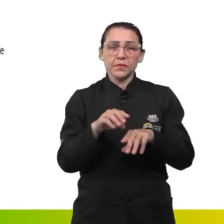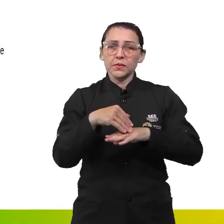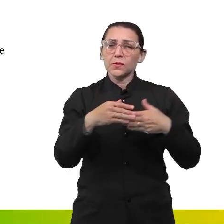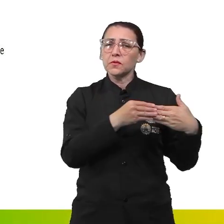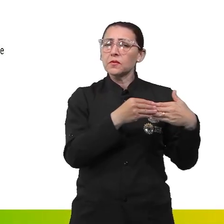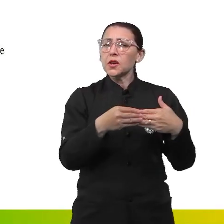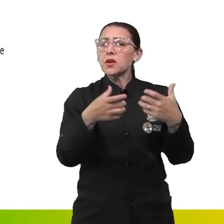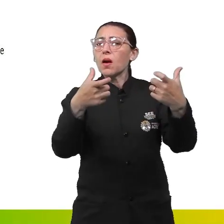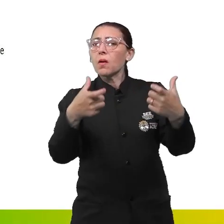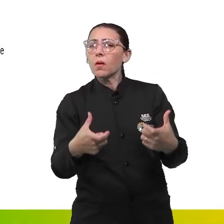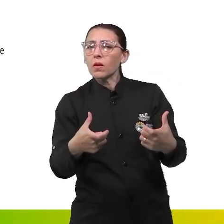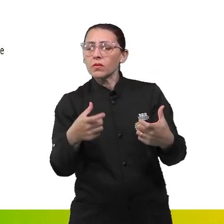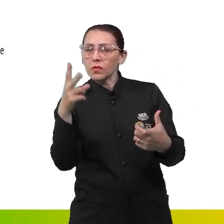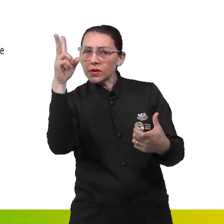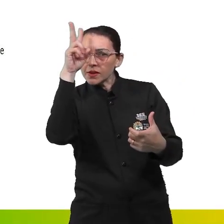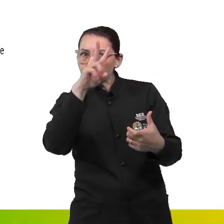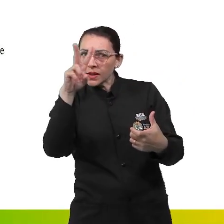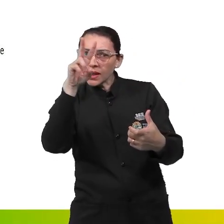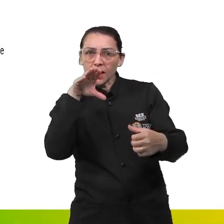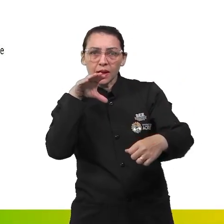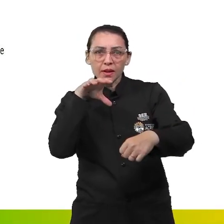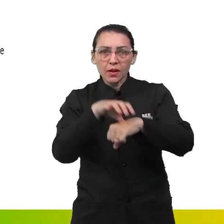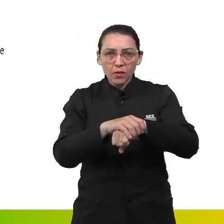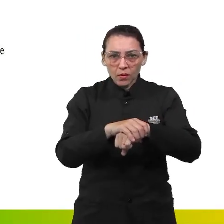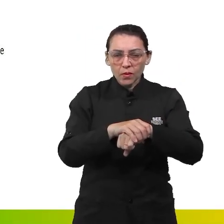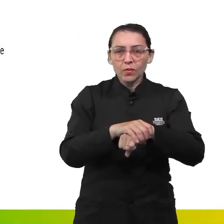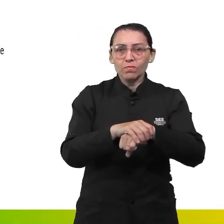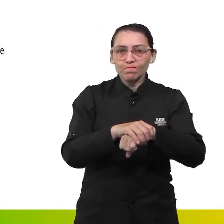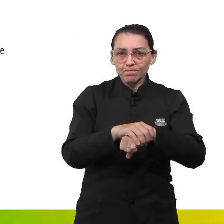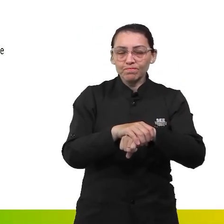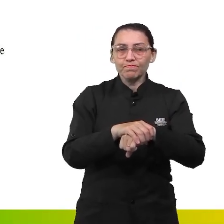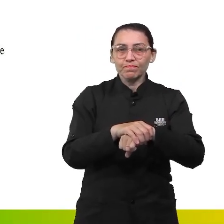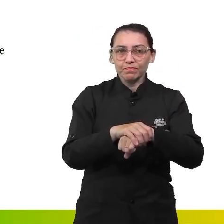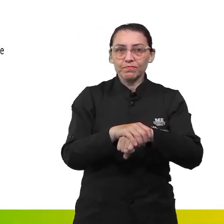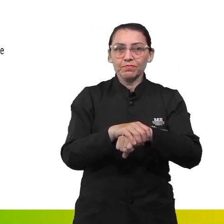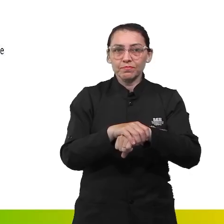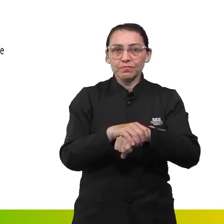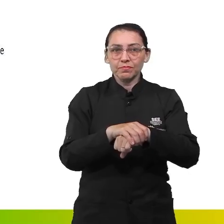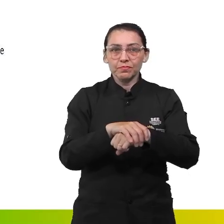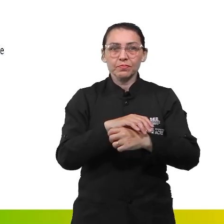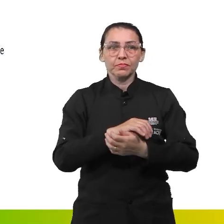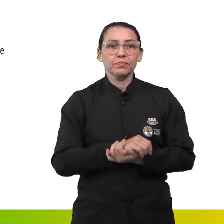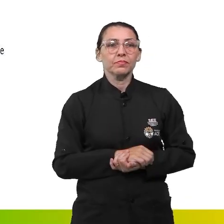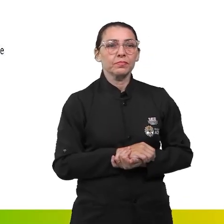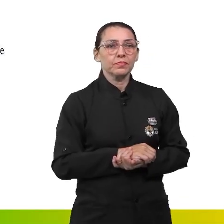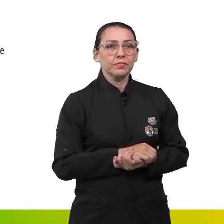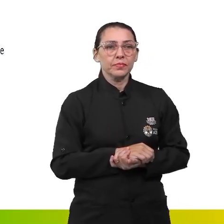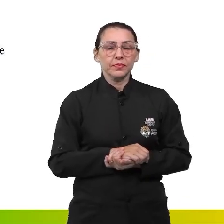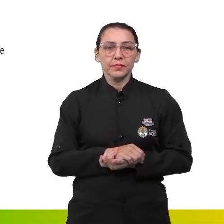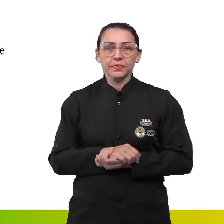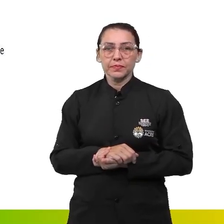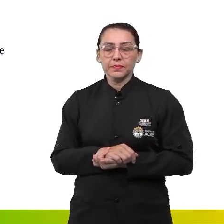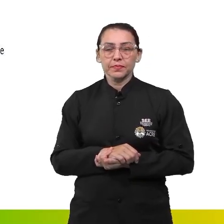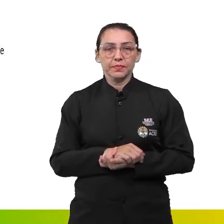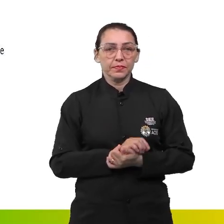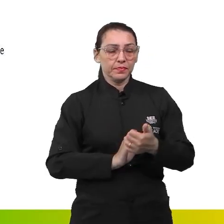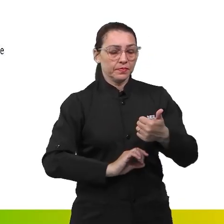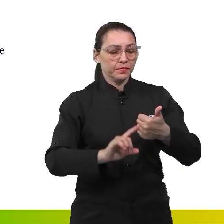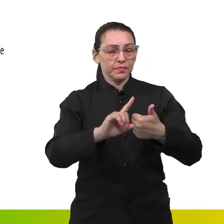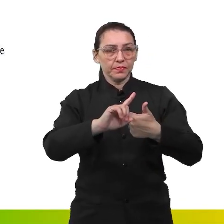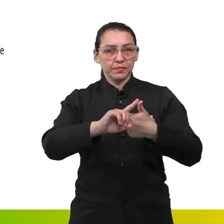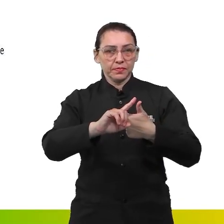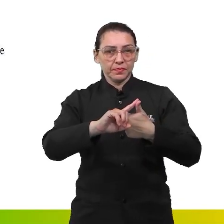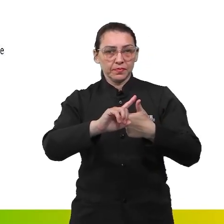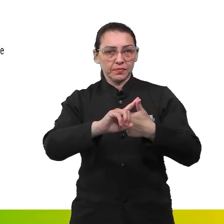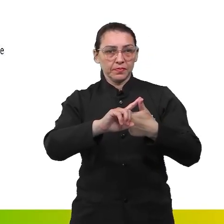onde, professor? Vocês lembram já, olha aqui, ó, o legado disso é um legado colonial. O